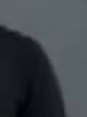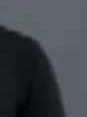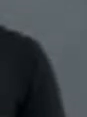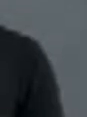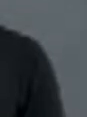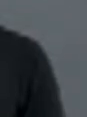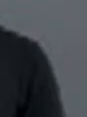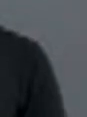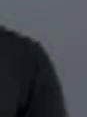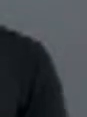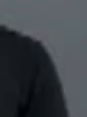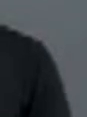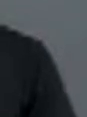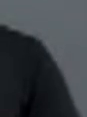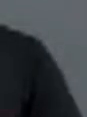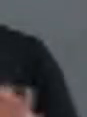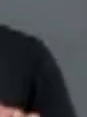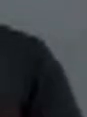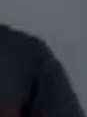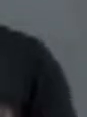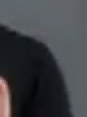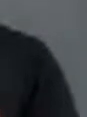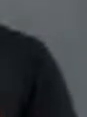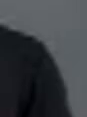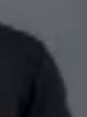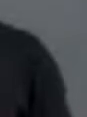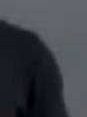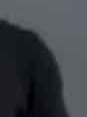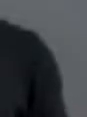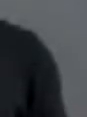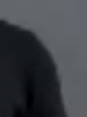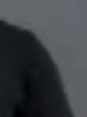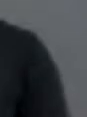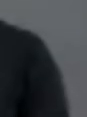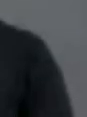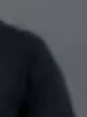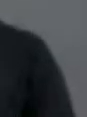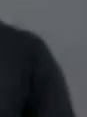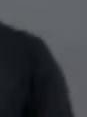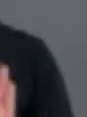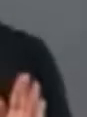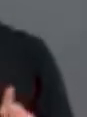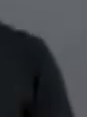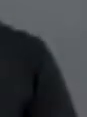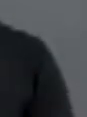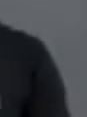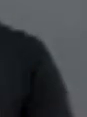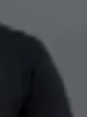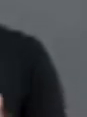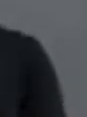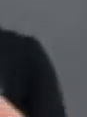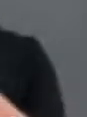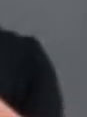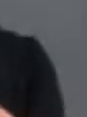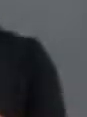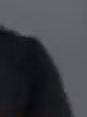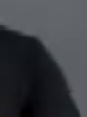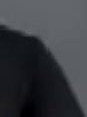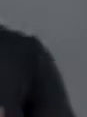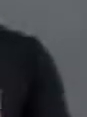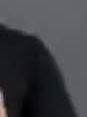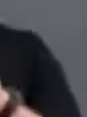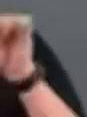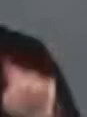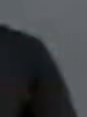a distribuição de armas. Tiraram do Exército Brasileiro o rastreamento